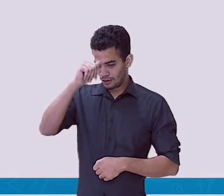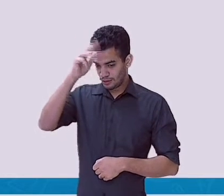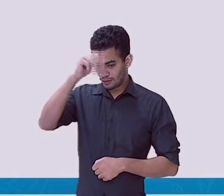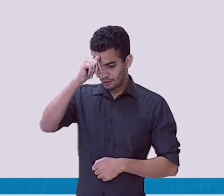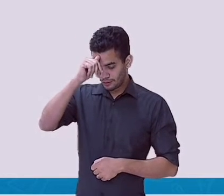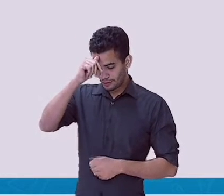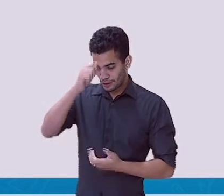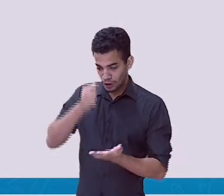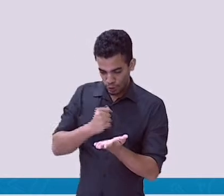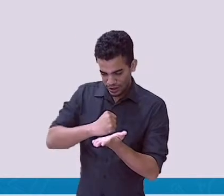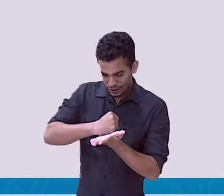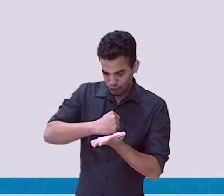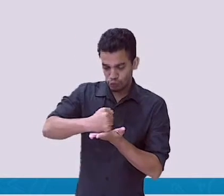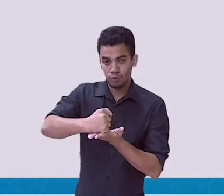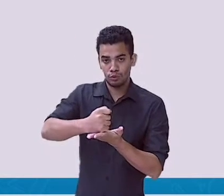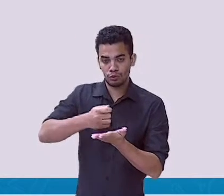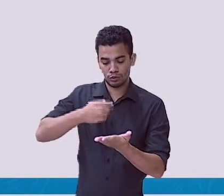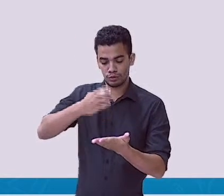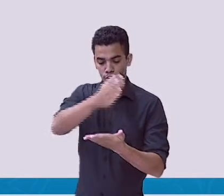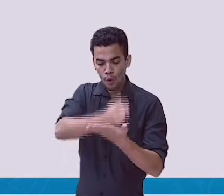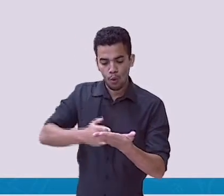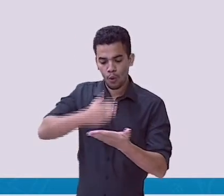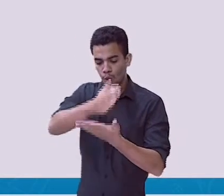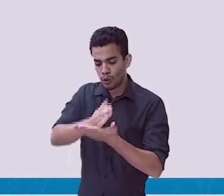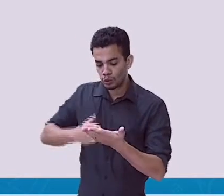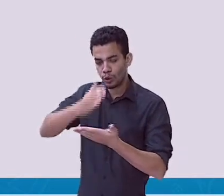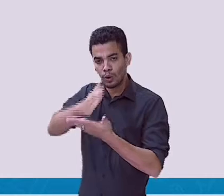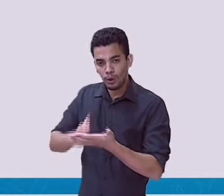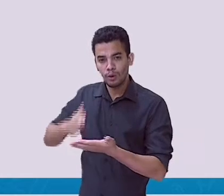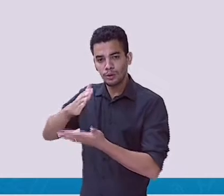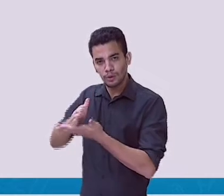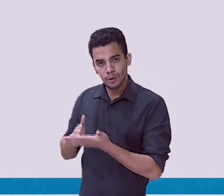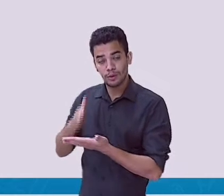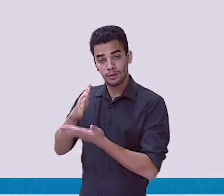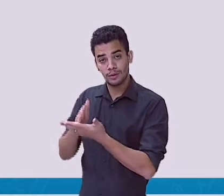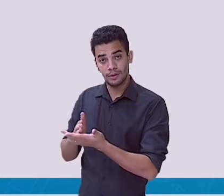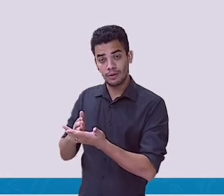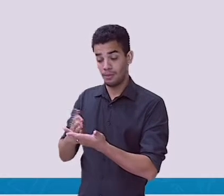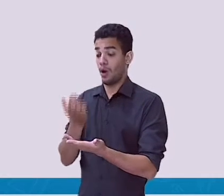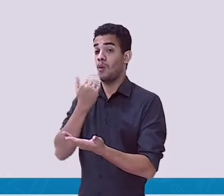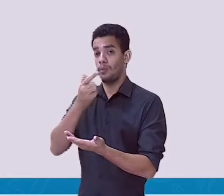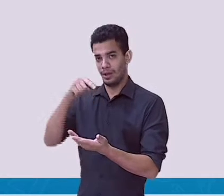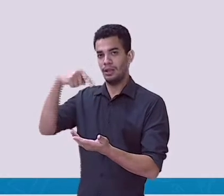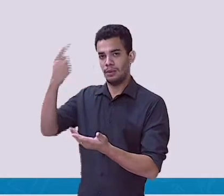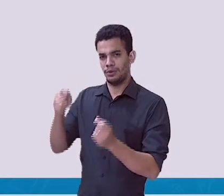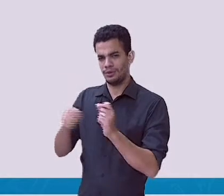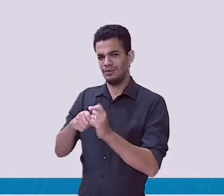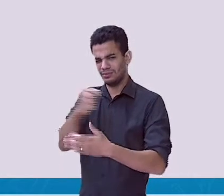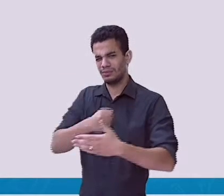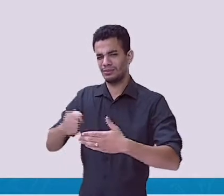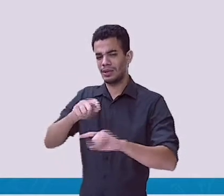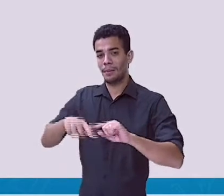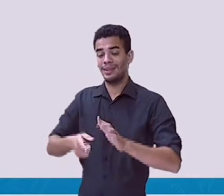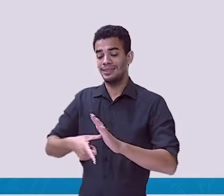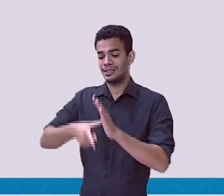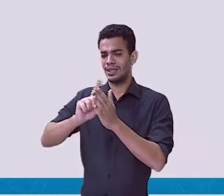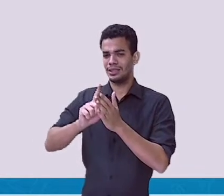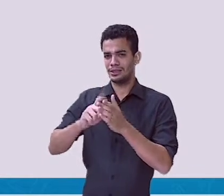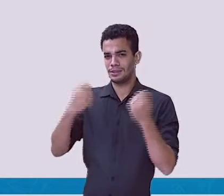partir lá, você vai conseguir perceber estruturas bem parecidas com essas. Seria legal de vocês